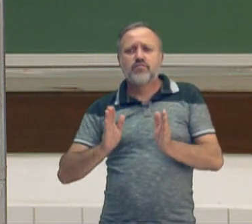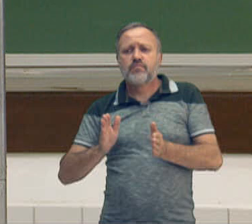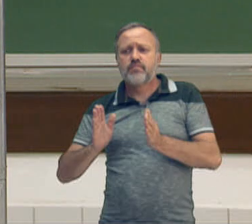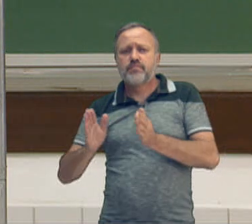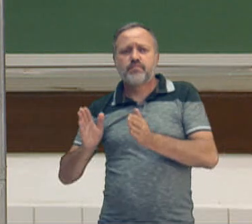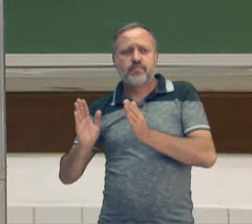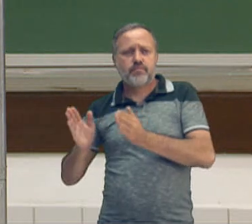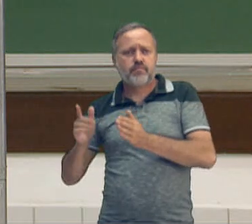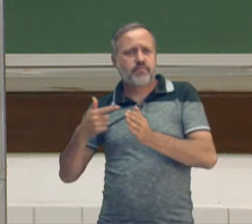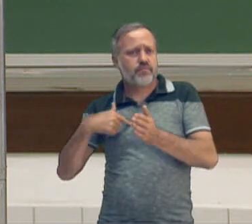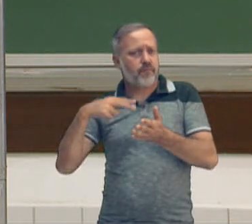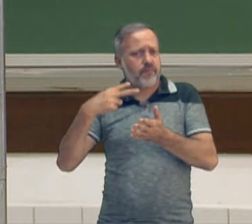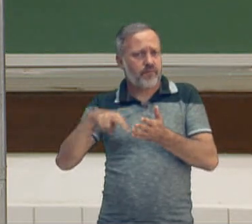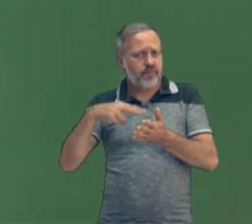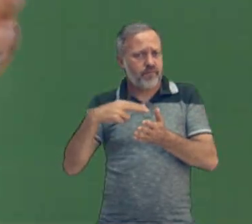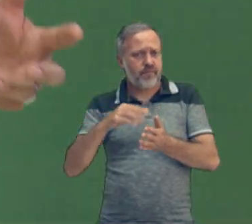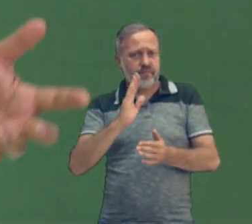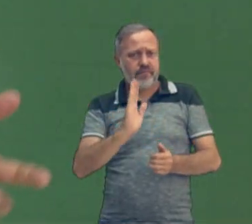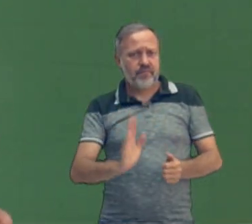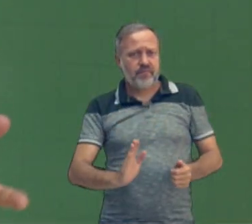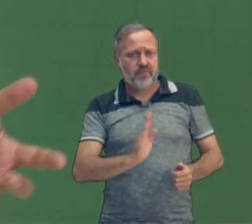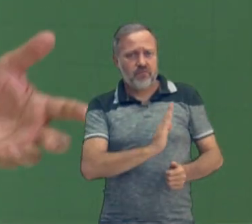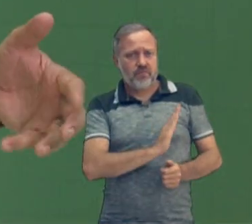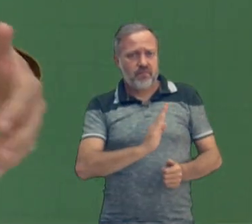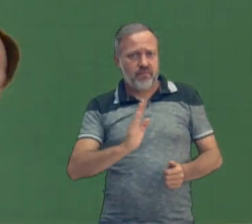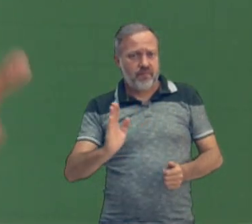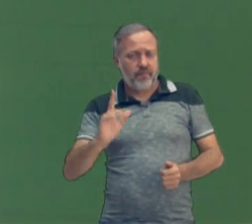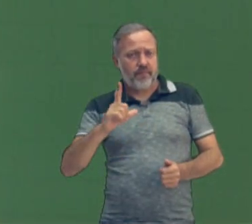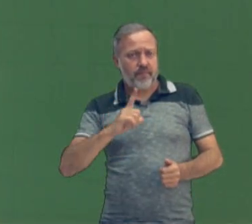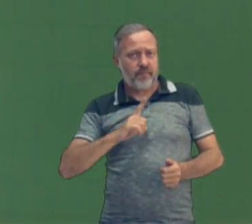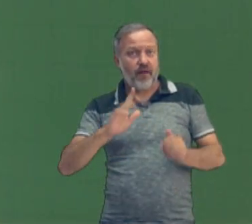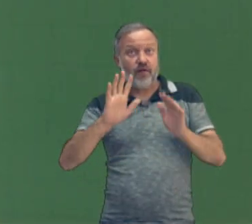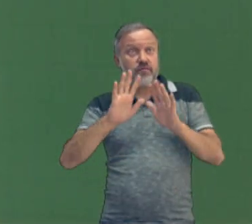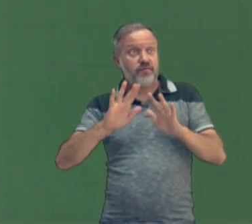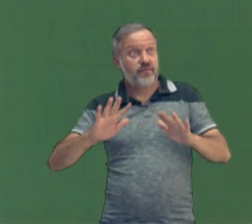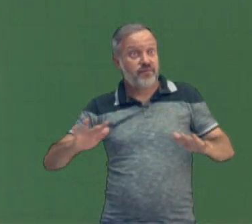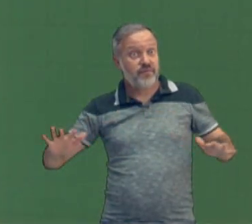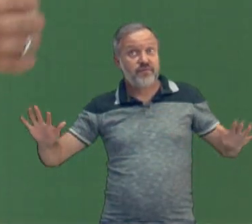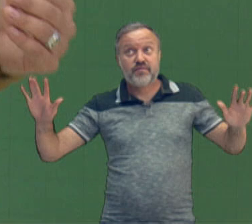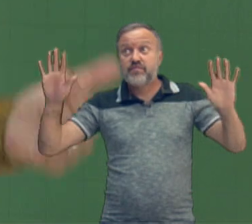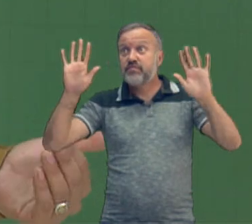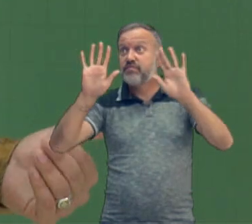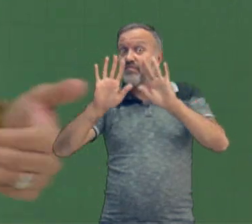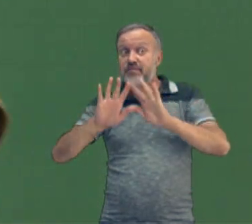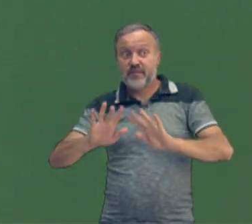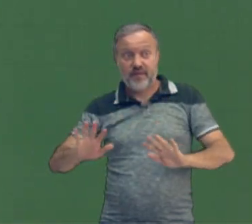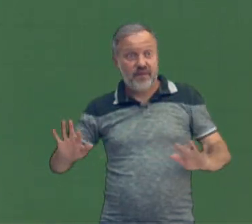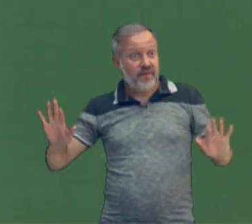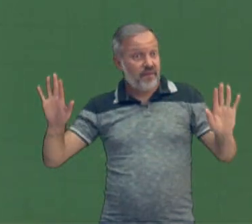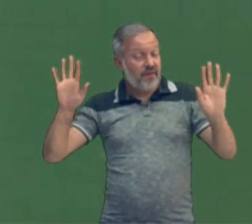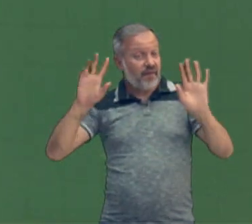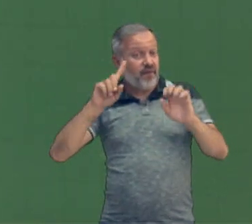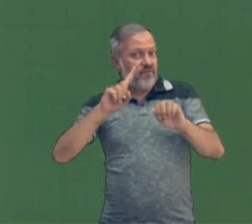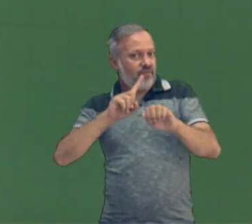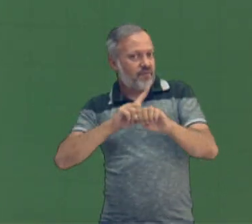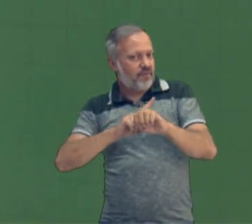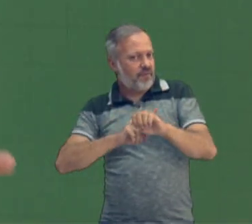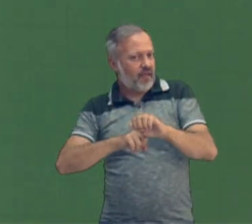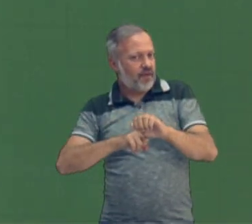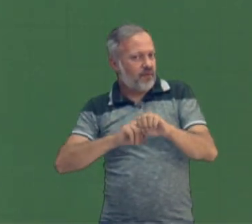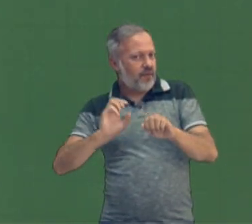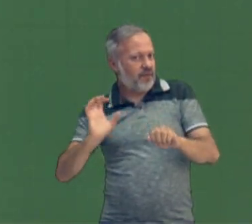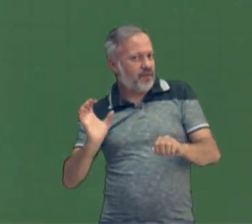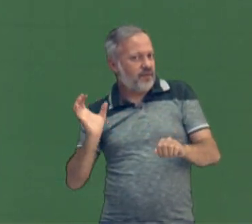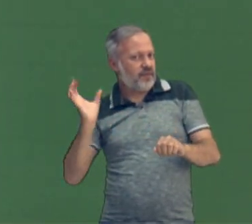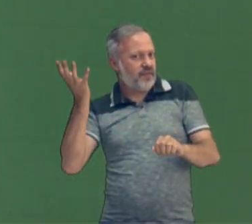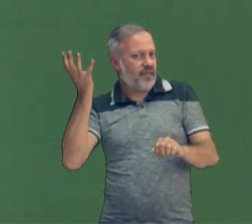essa dança sagrada se desenha no espaço. E o ritmo da marcação dela é o tempo e o drama da